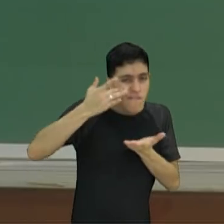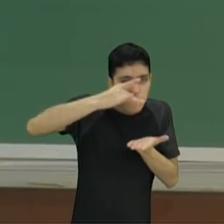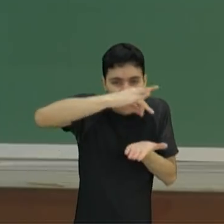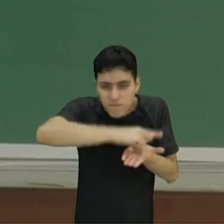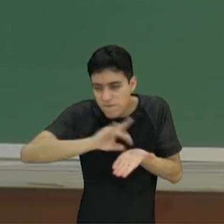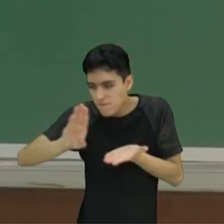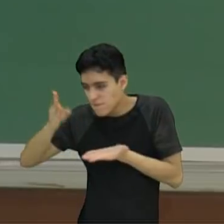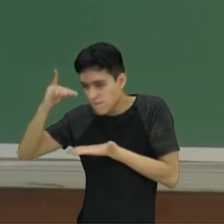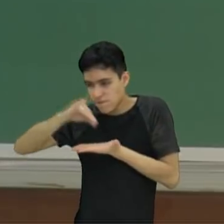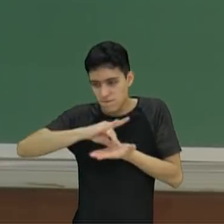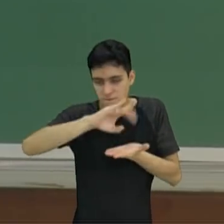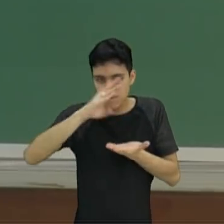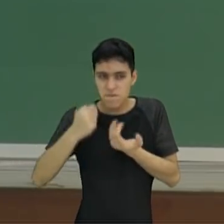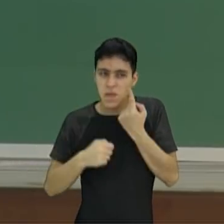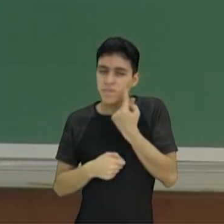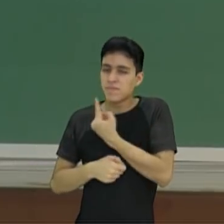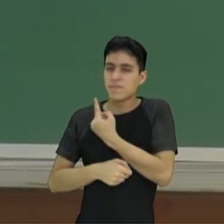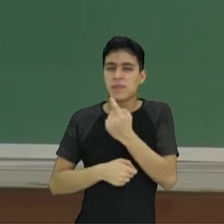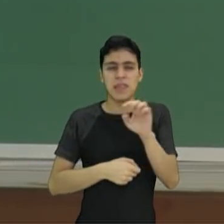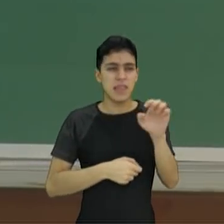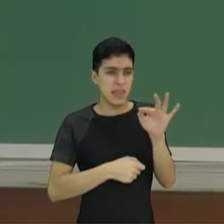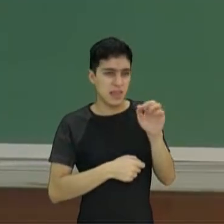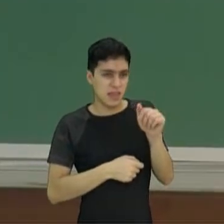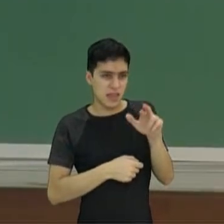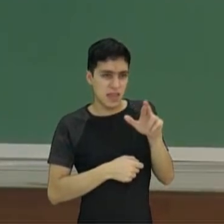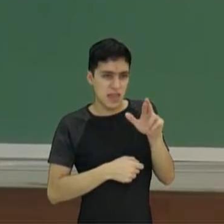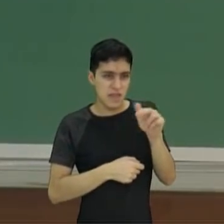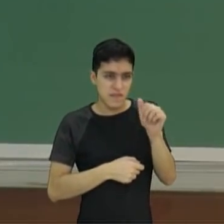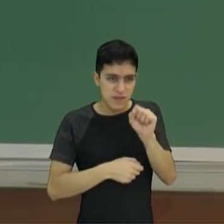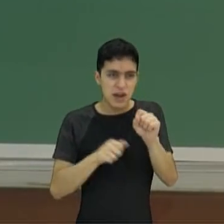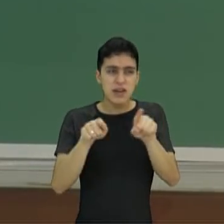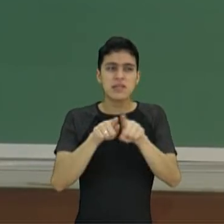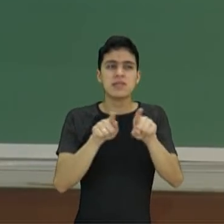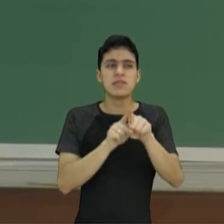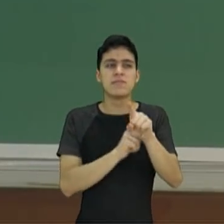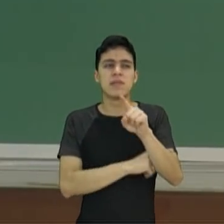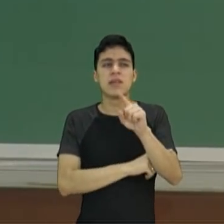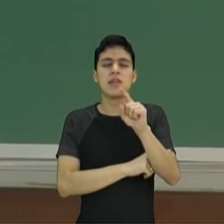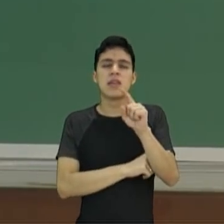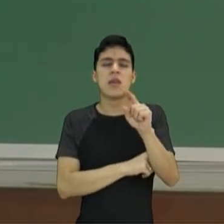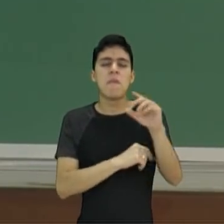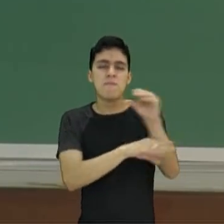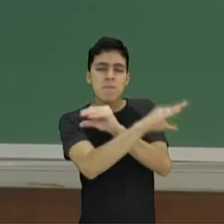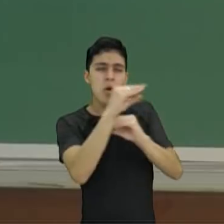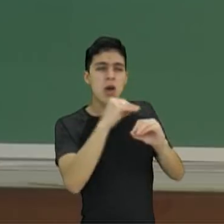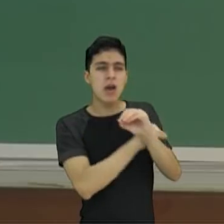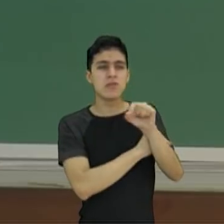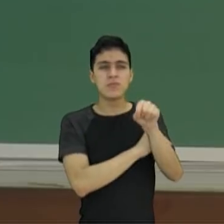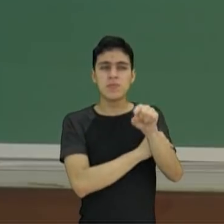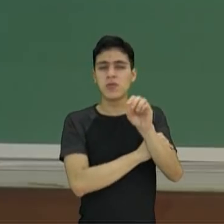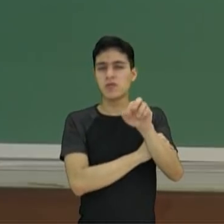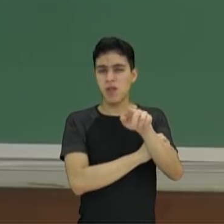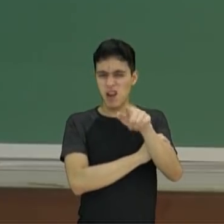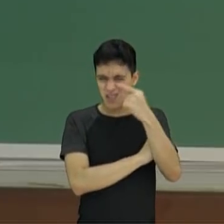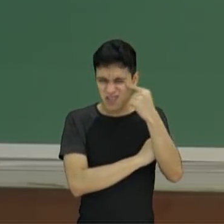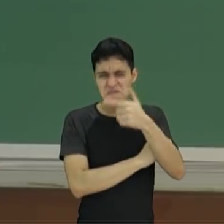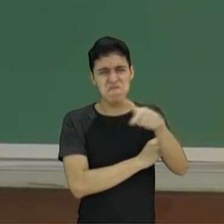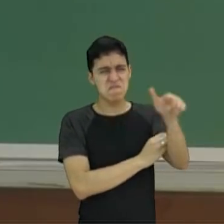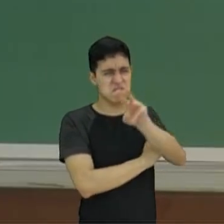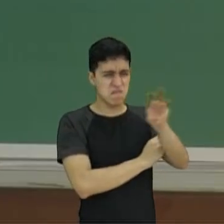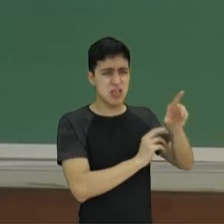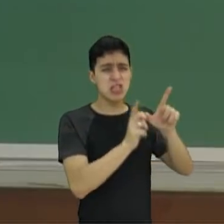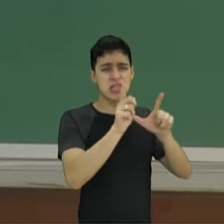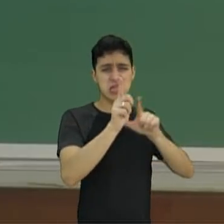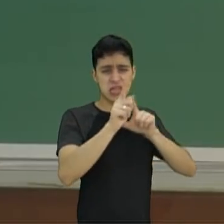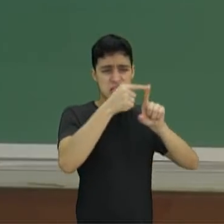como efarsas e boatos.org. Isso mesmo. E há outros ainda que você já pode ter tido